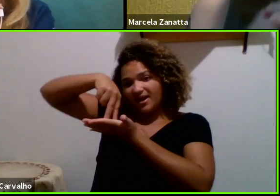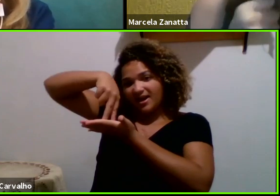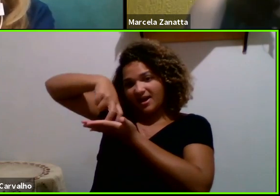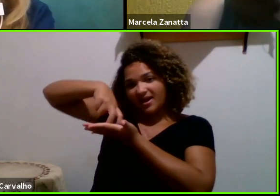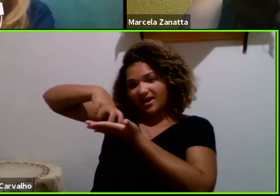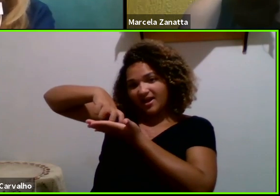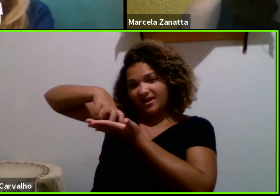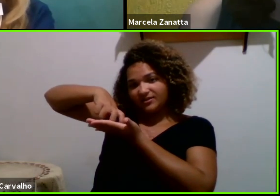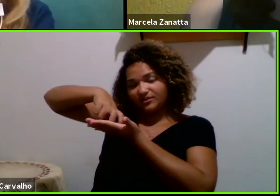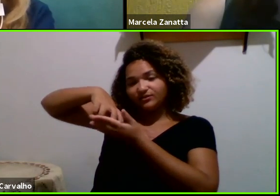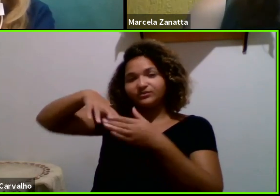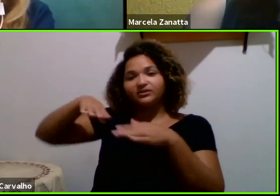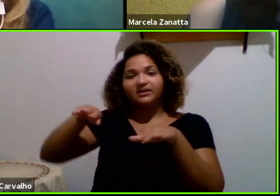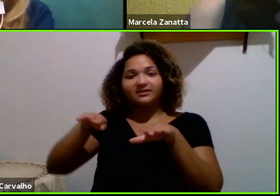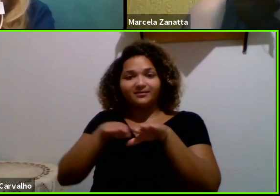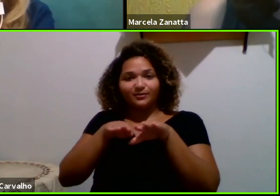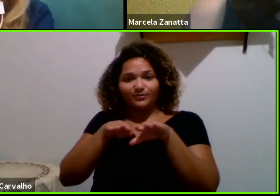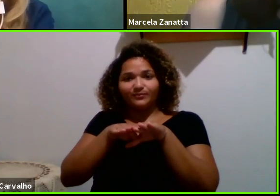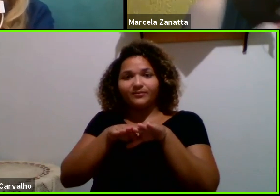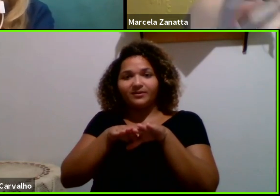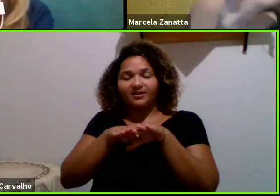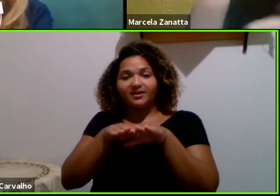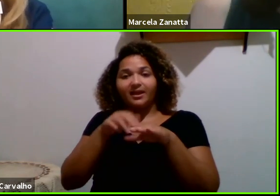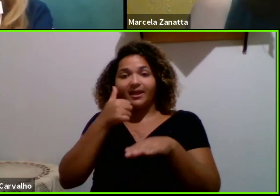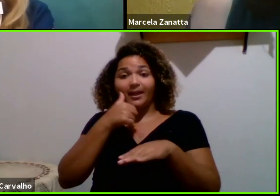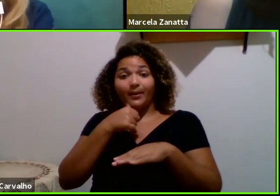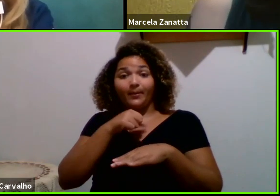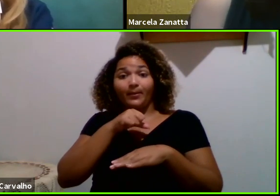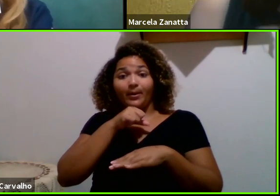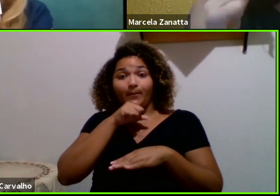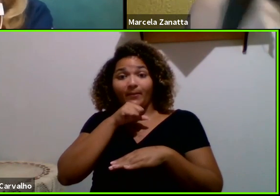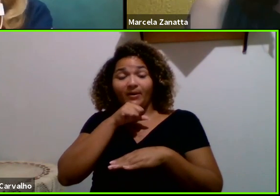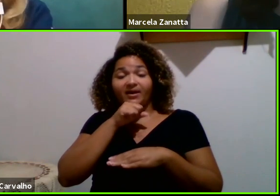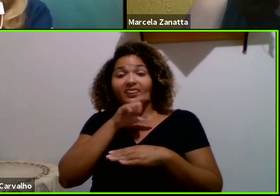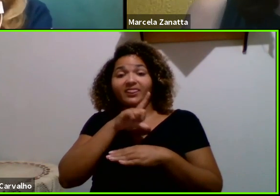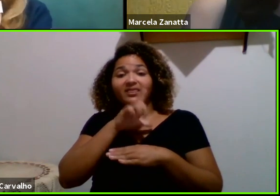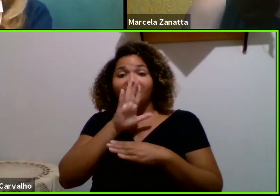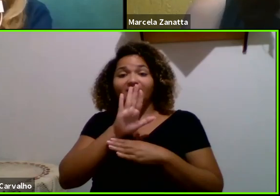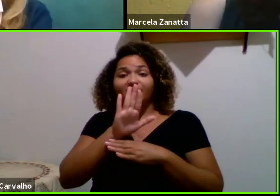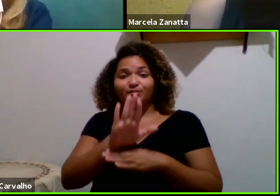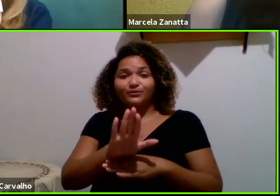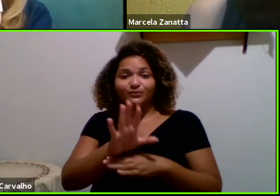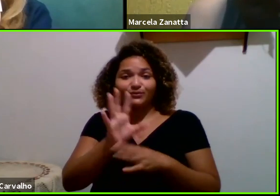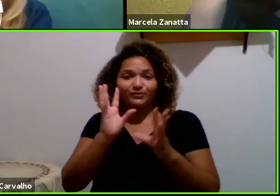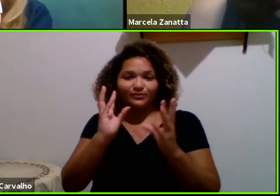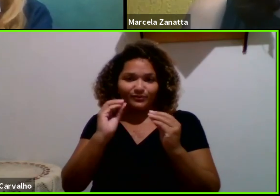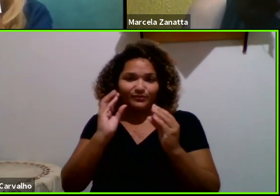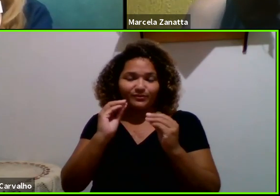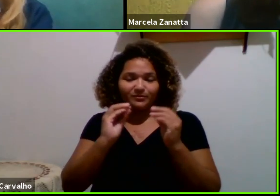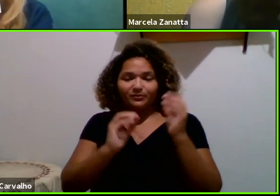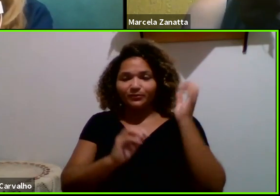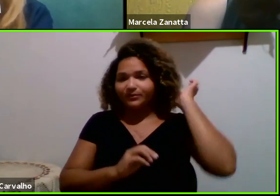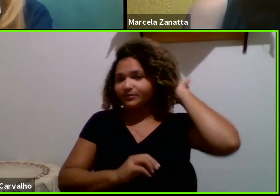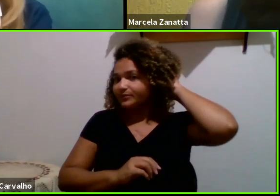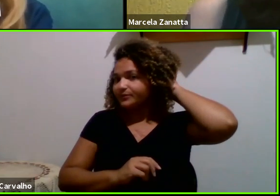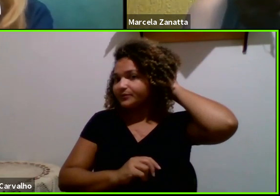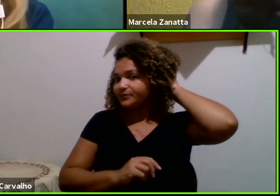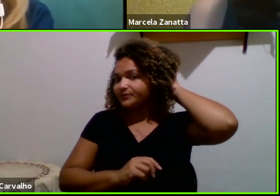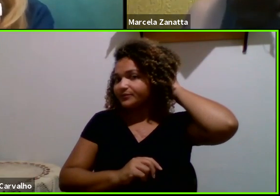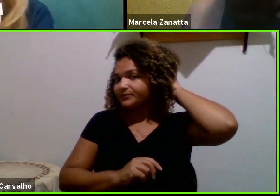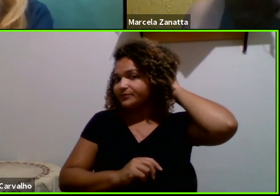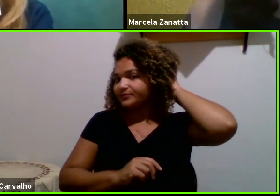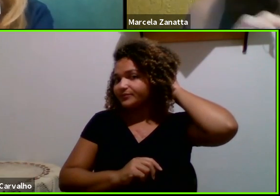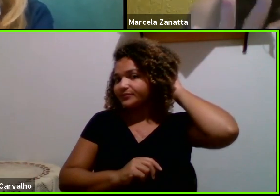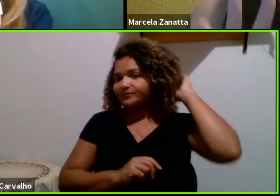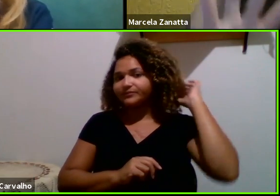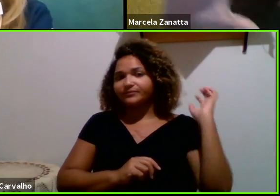precisa muito da participação da mãe, porque a prensa abdominal dela ali, os esforços de puxo vão fazer toda a diferença. E,